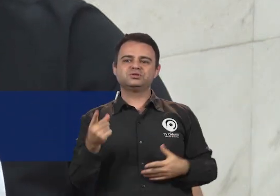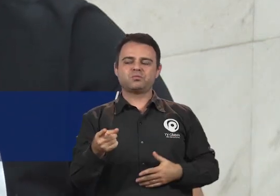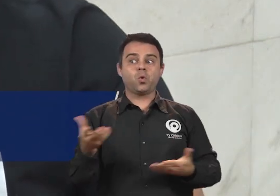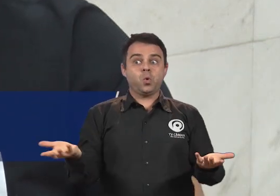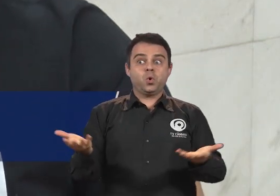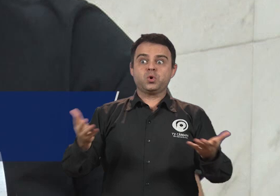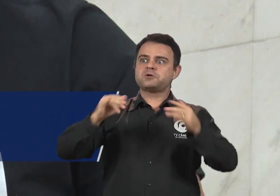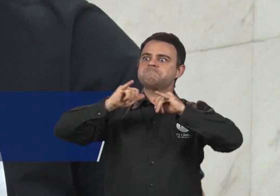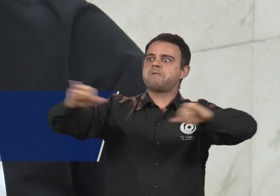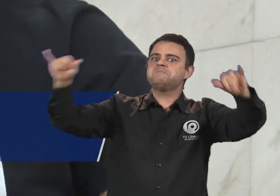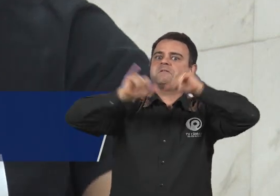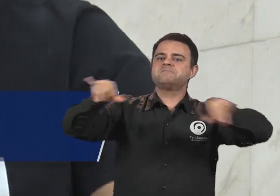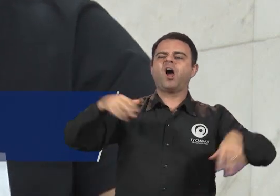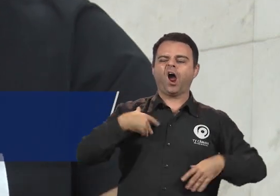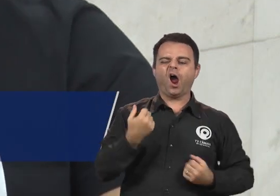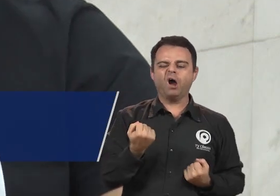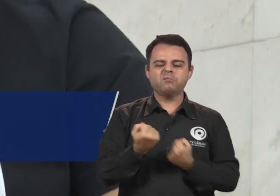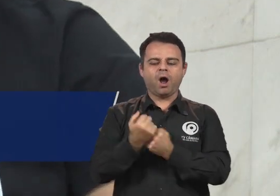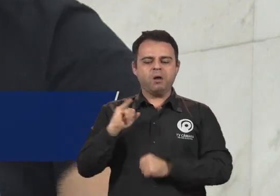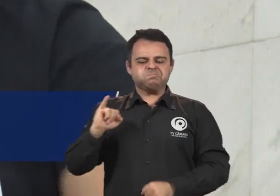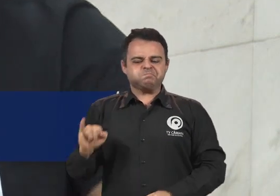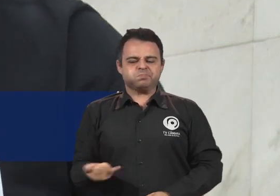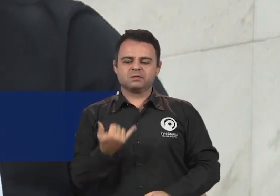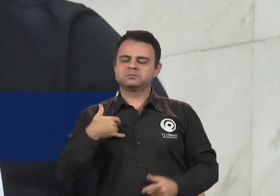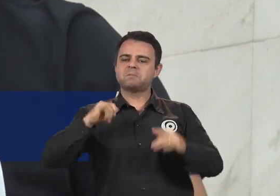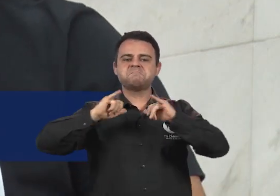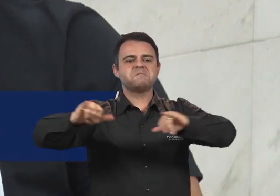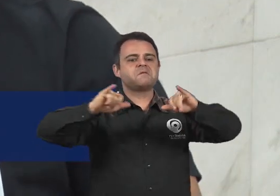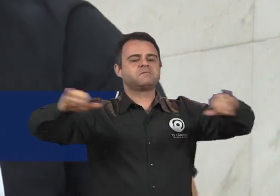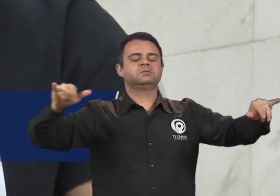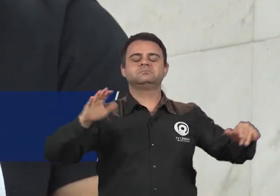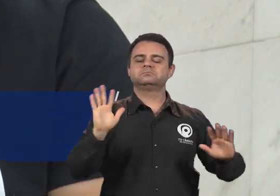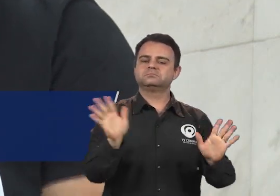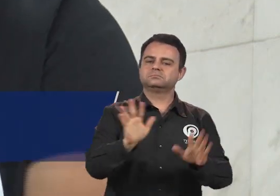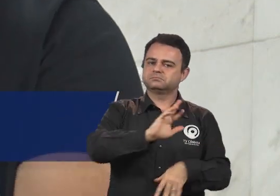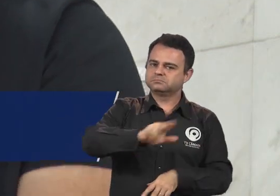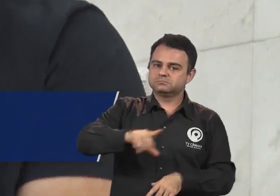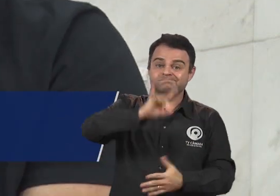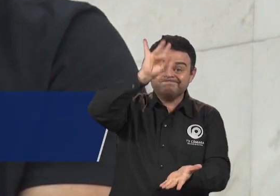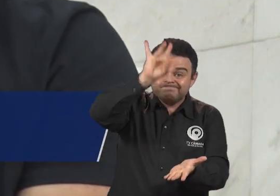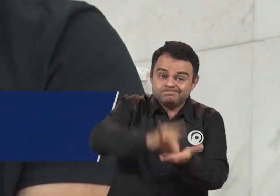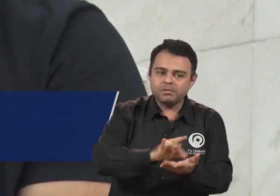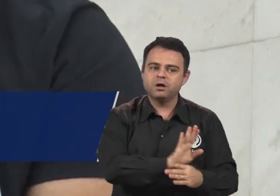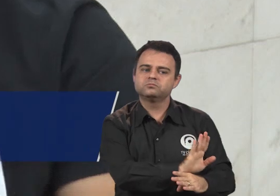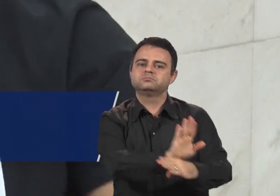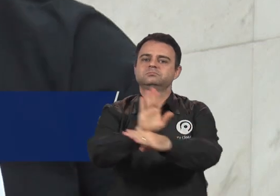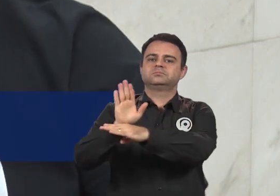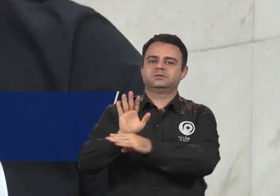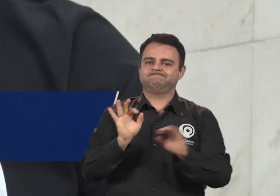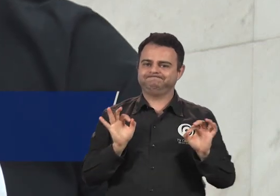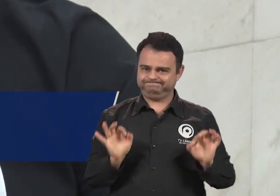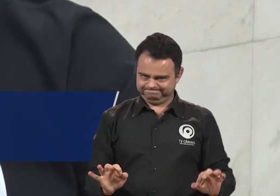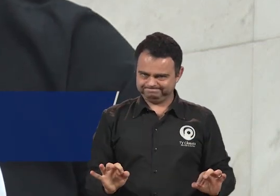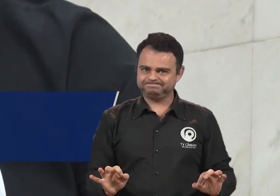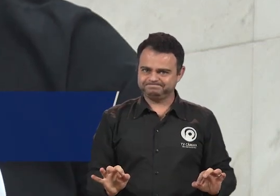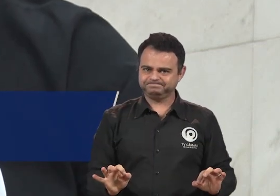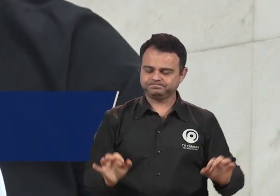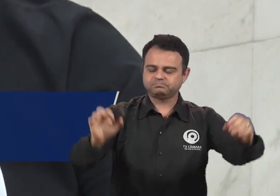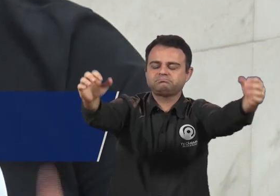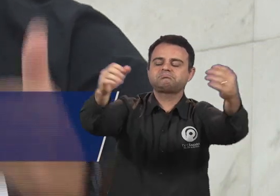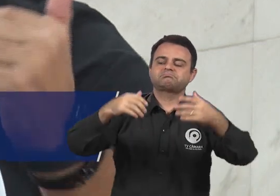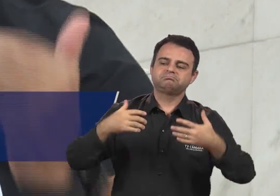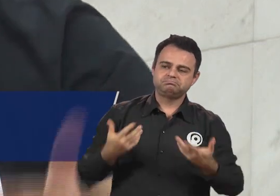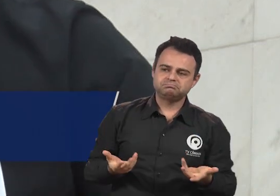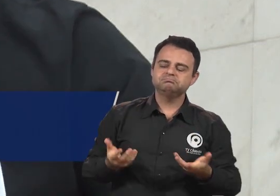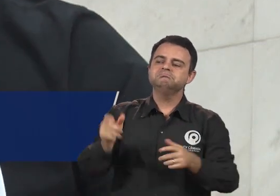porque, até dura a forma que eu vou falar, às vezes está em alta no momento. Não, nós queremos ajudar a população. Então, a gente tem conversado